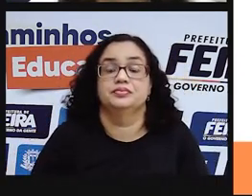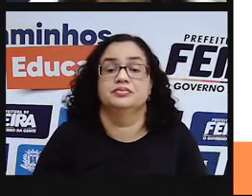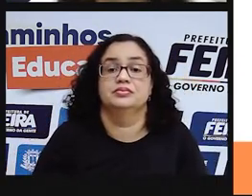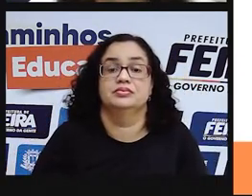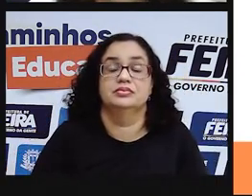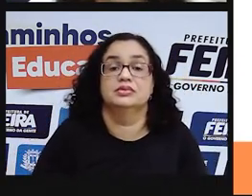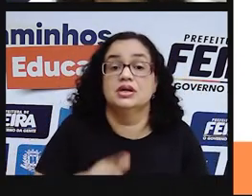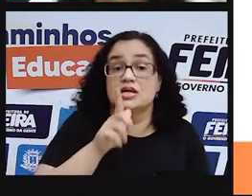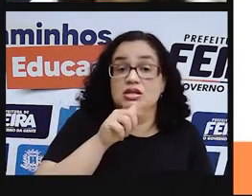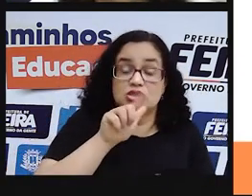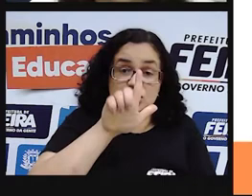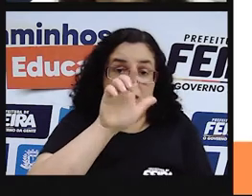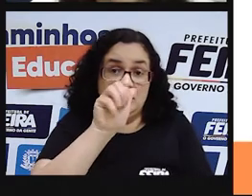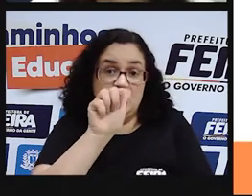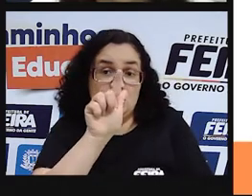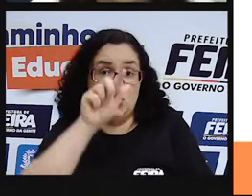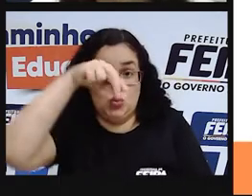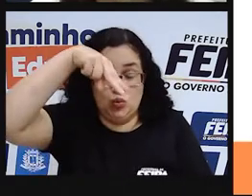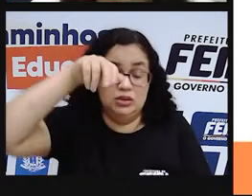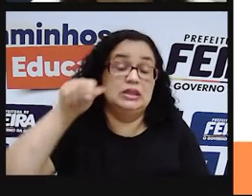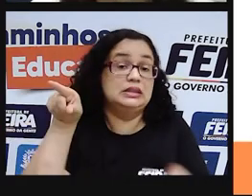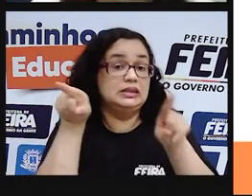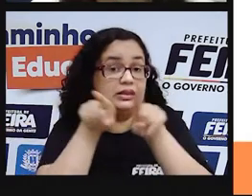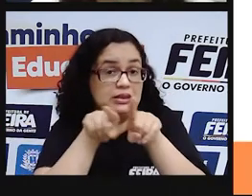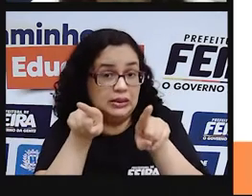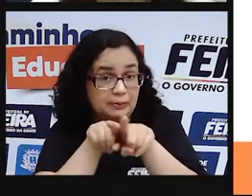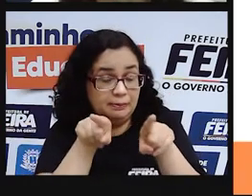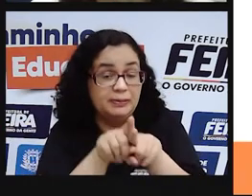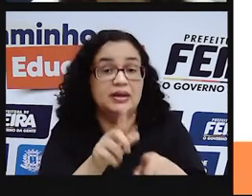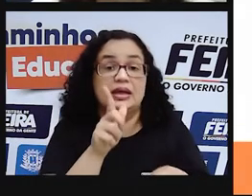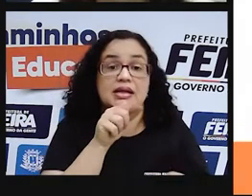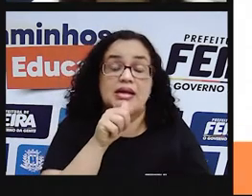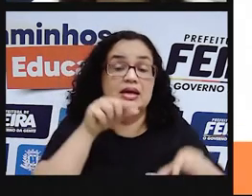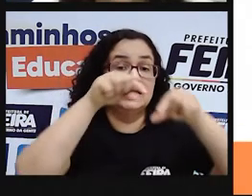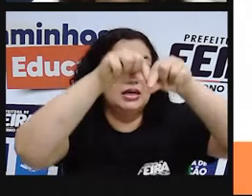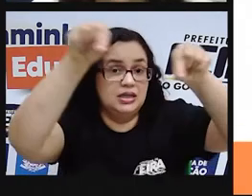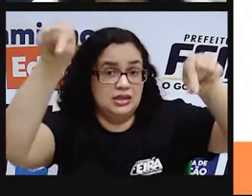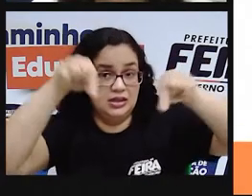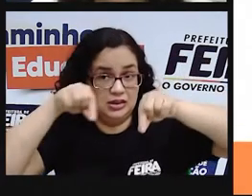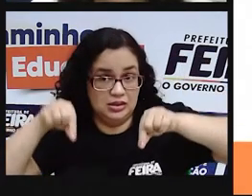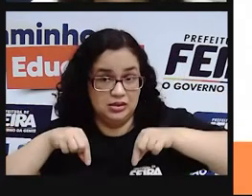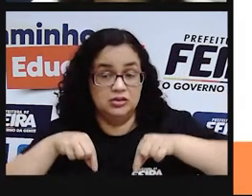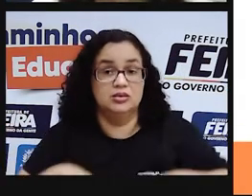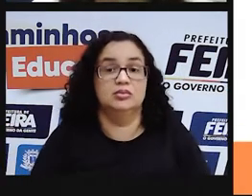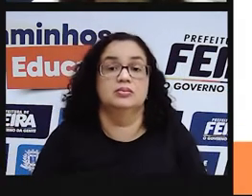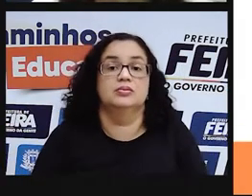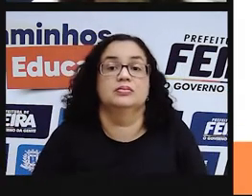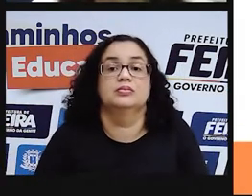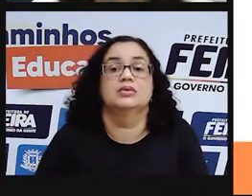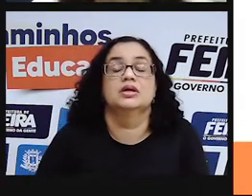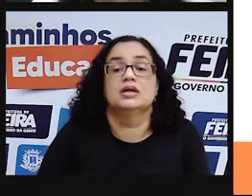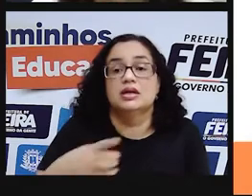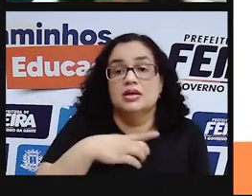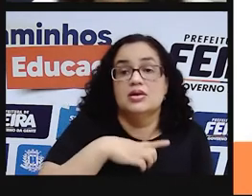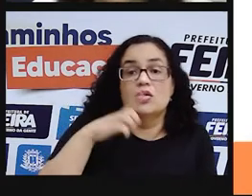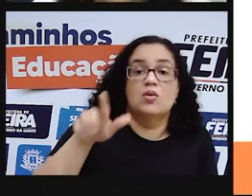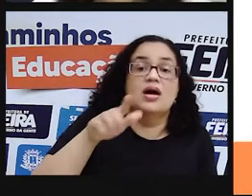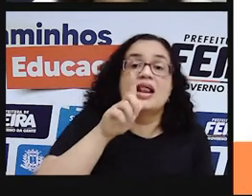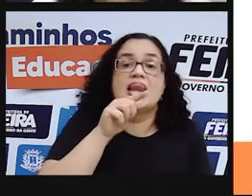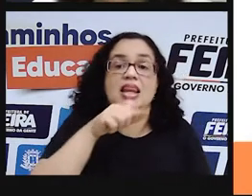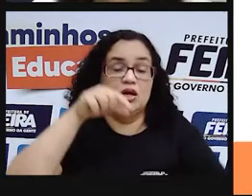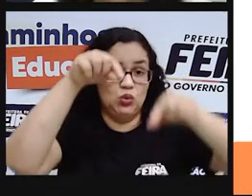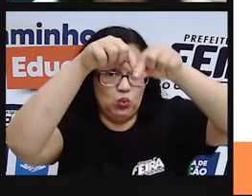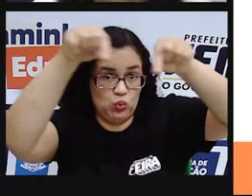é de Laguna de Lagoa também e de lá aí esse primeiro aí é uma